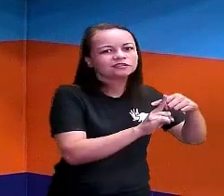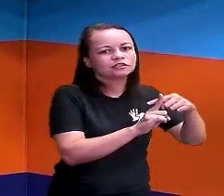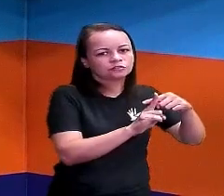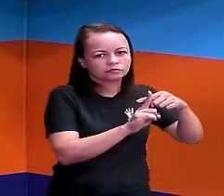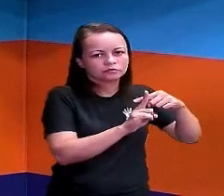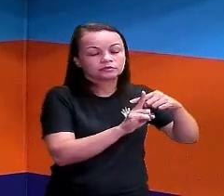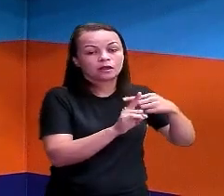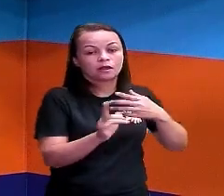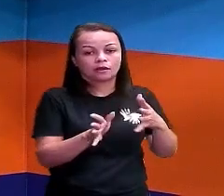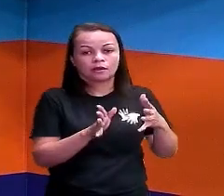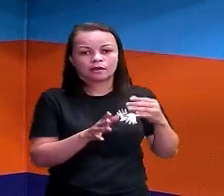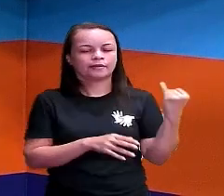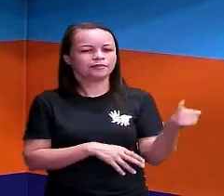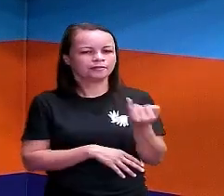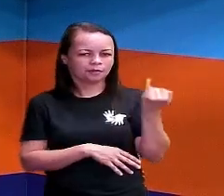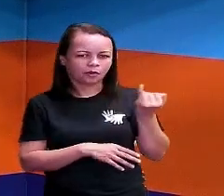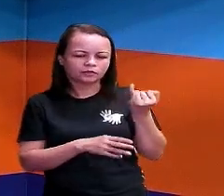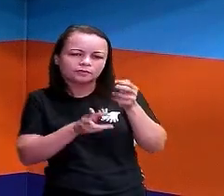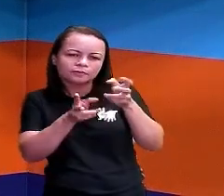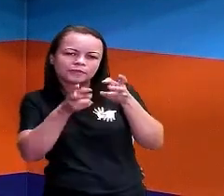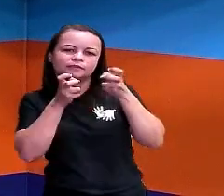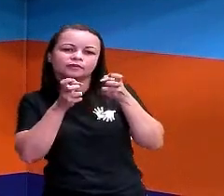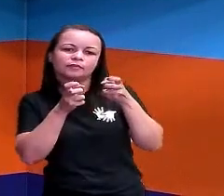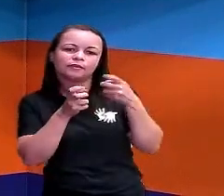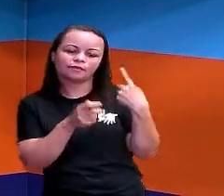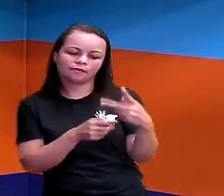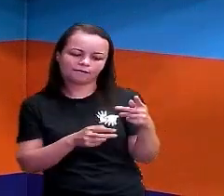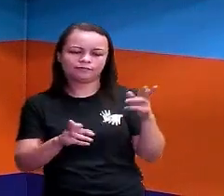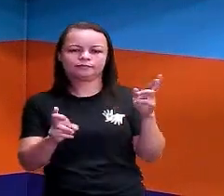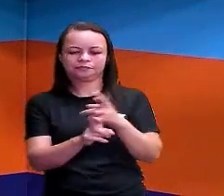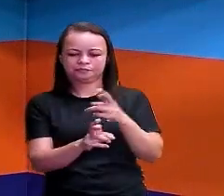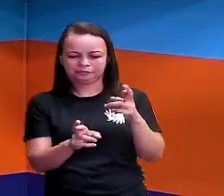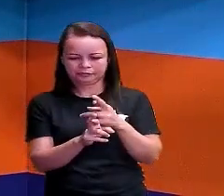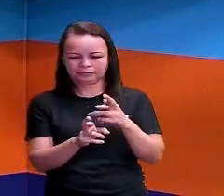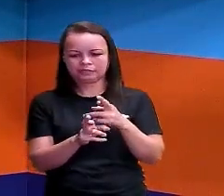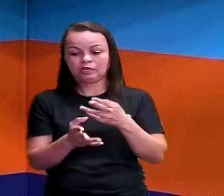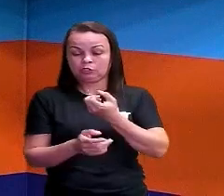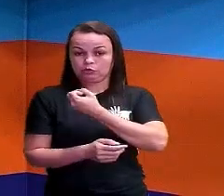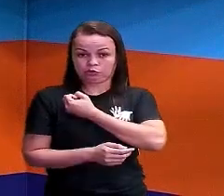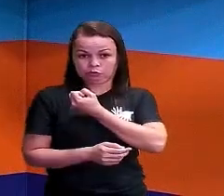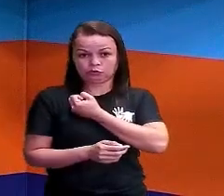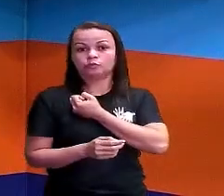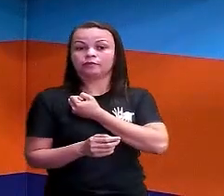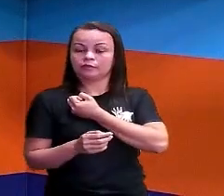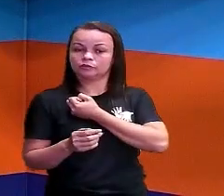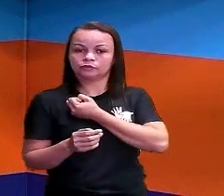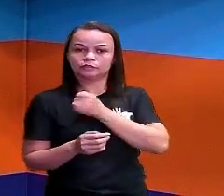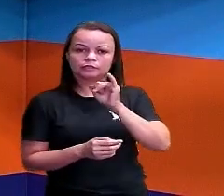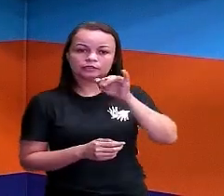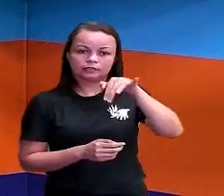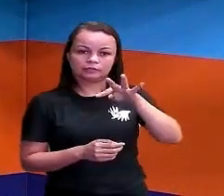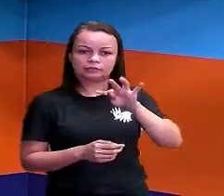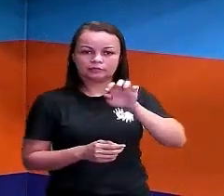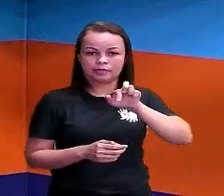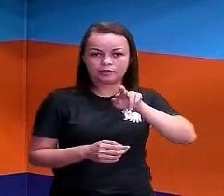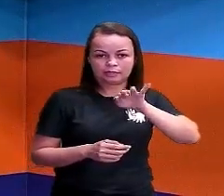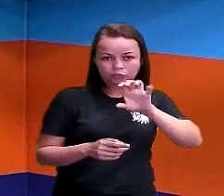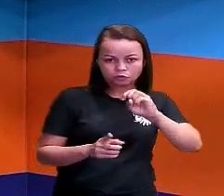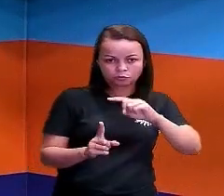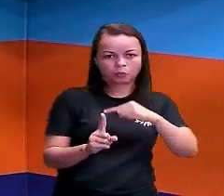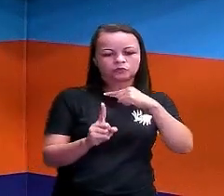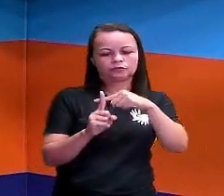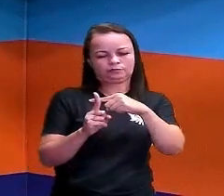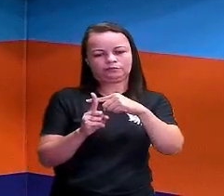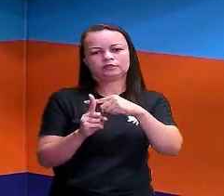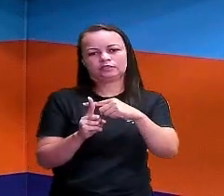é importante que eu perceba essa relação dos números inteiros positivos, aí